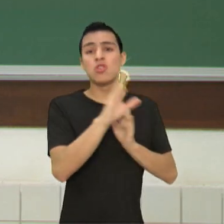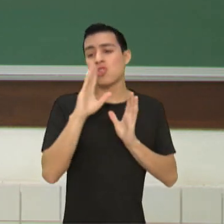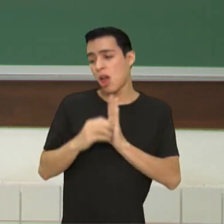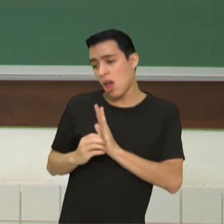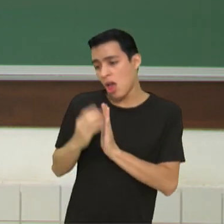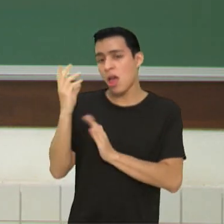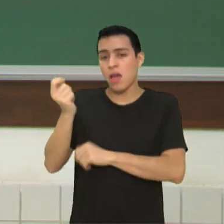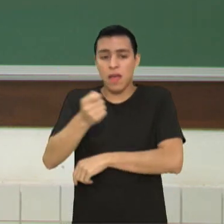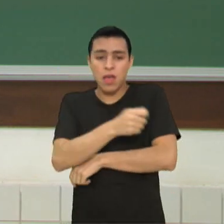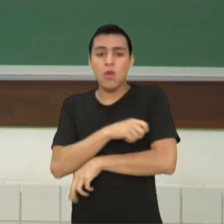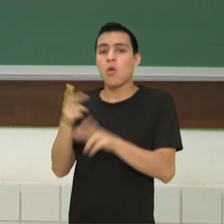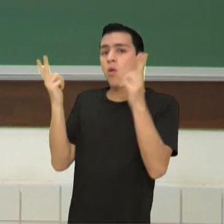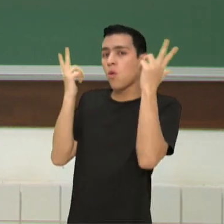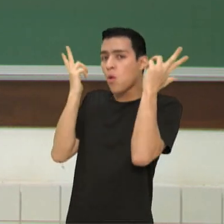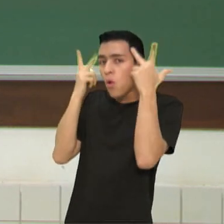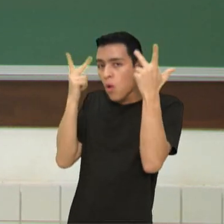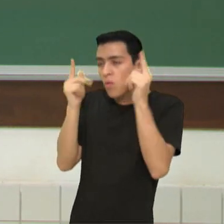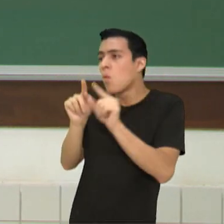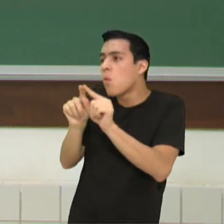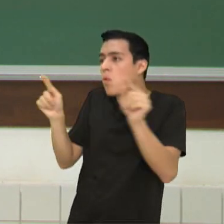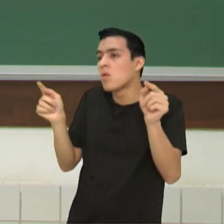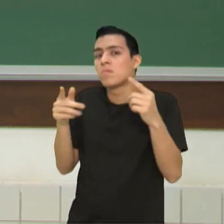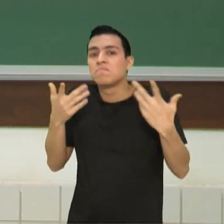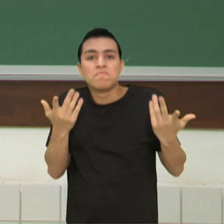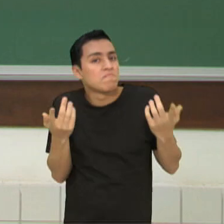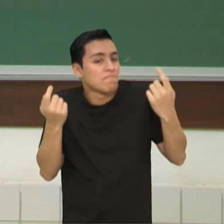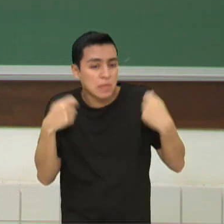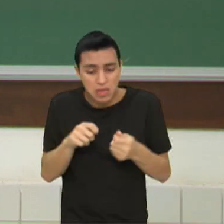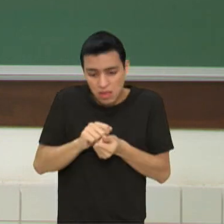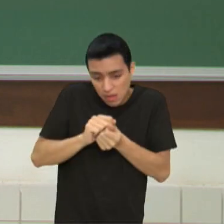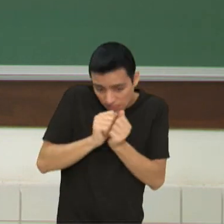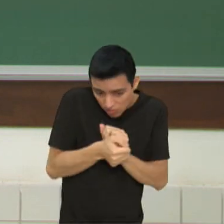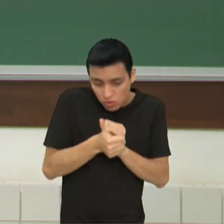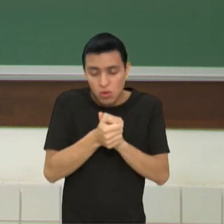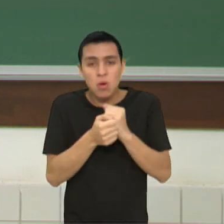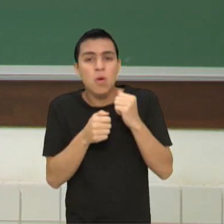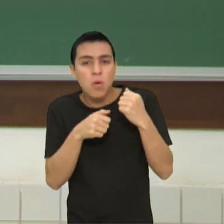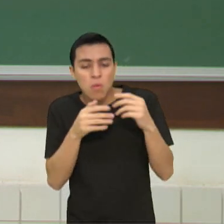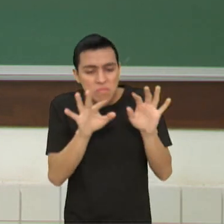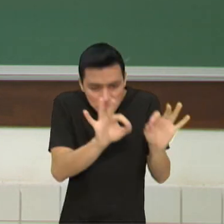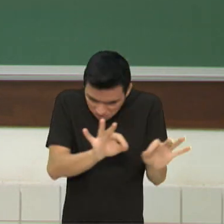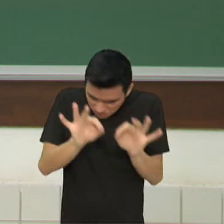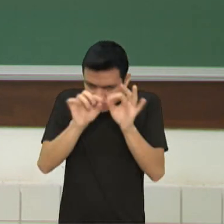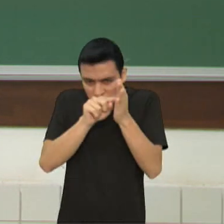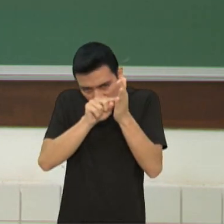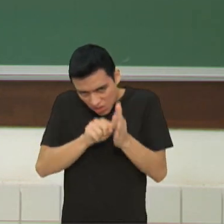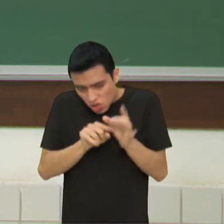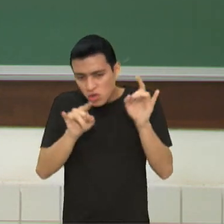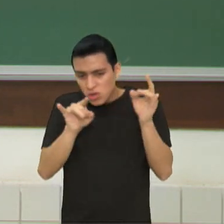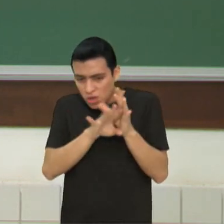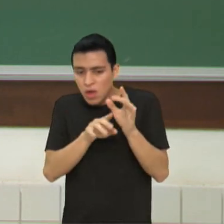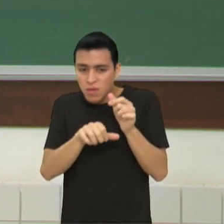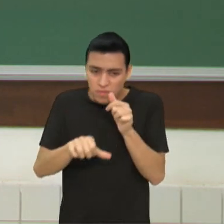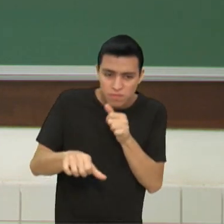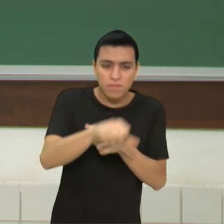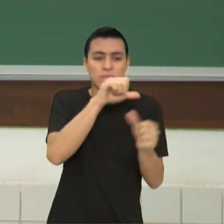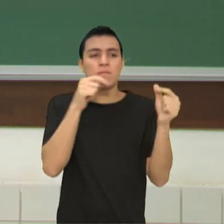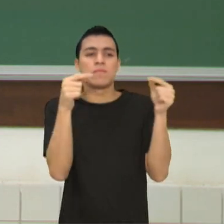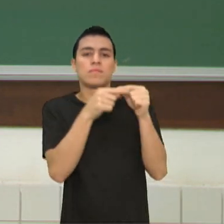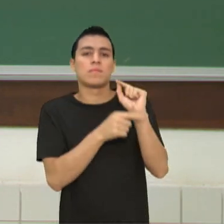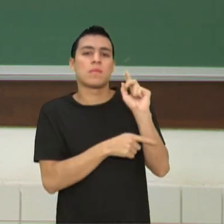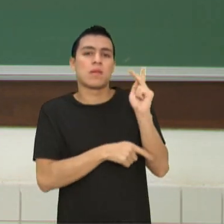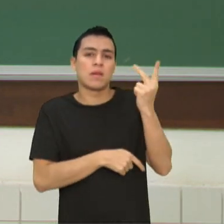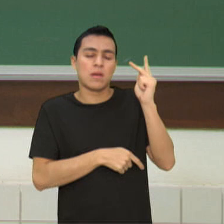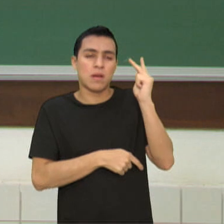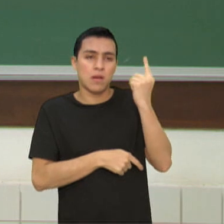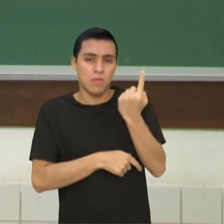vacina para a gripe comum e simplesmente mudou-se o antígeno para o da gripe H1N1 e